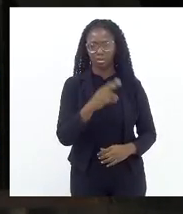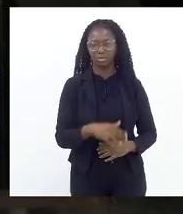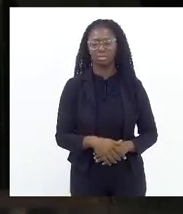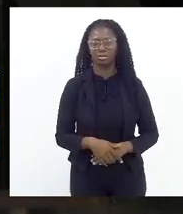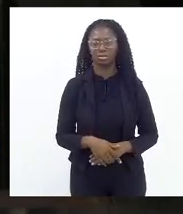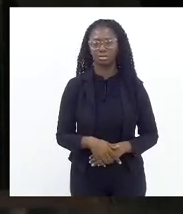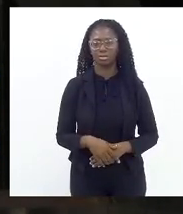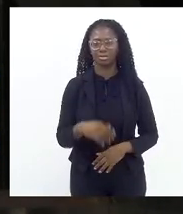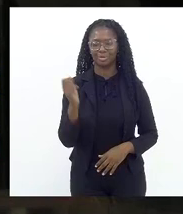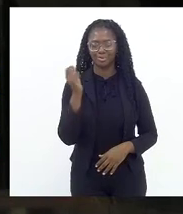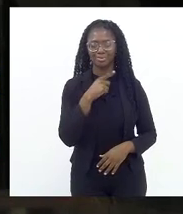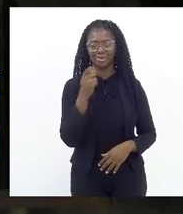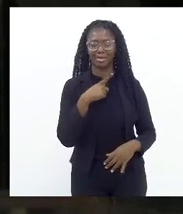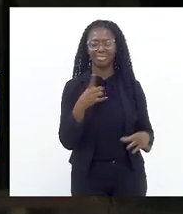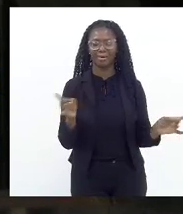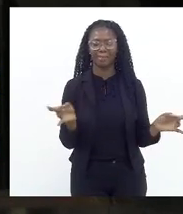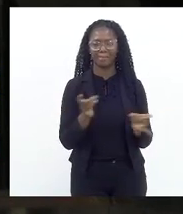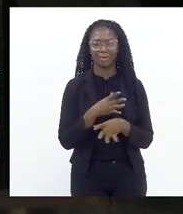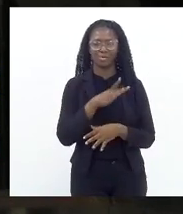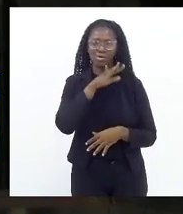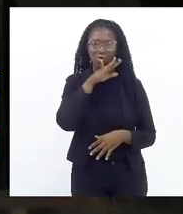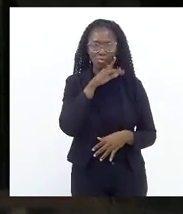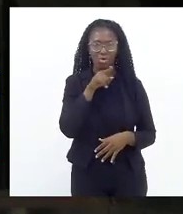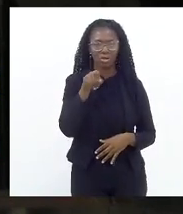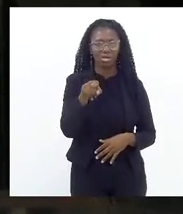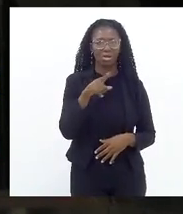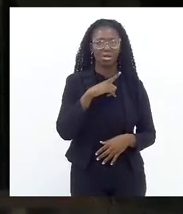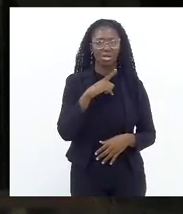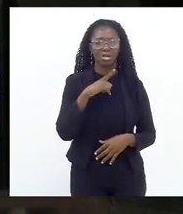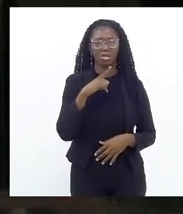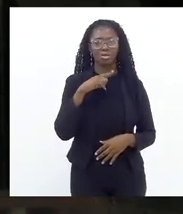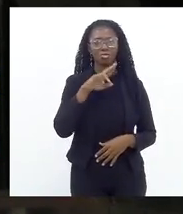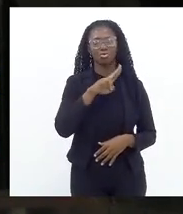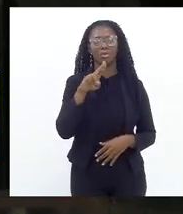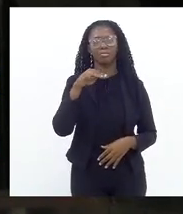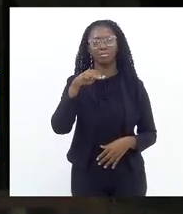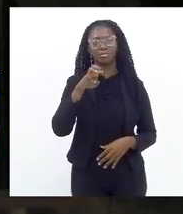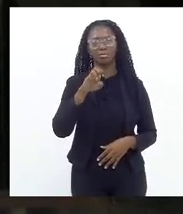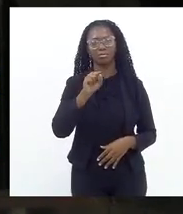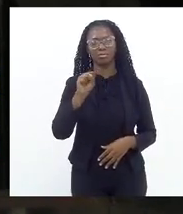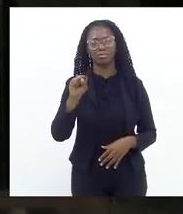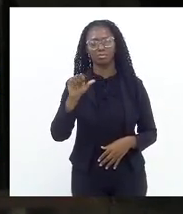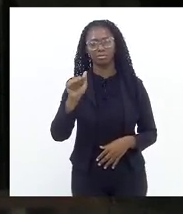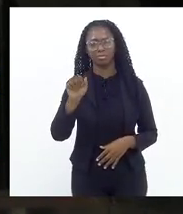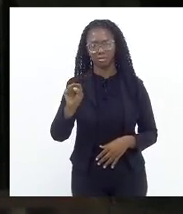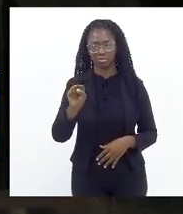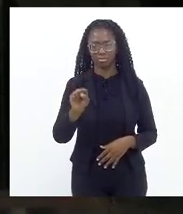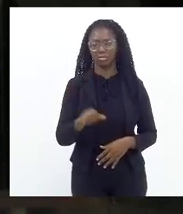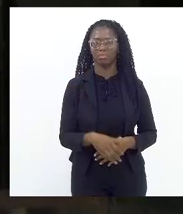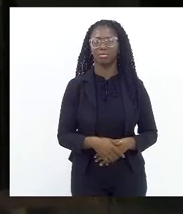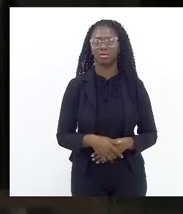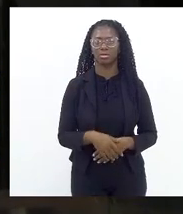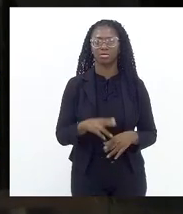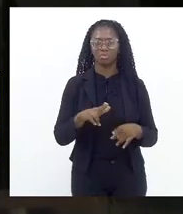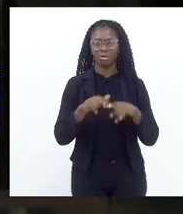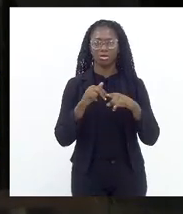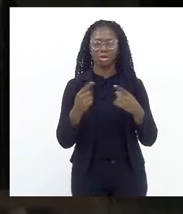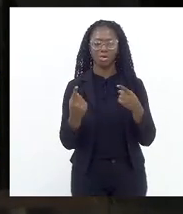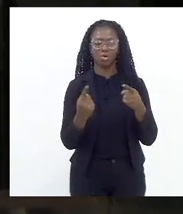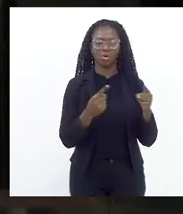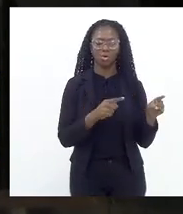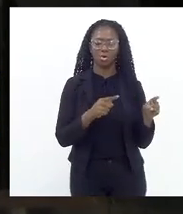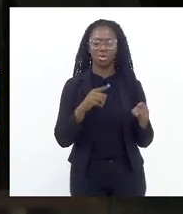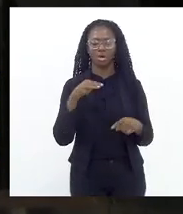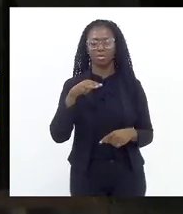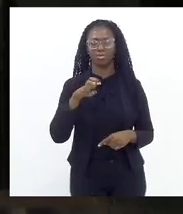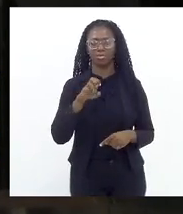uma piada pronta de mau gosto que ele leve Messias no seu nome. Porque, na verdade, é o anti-Messias, é